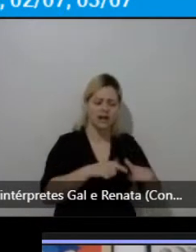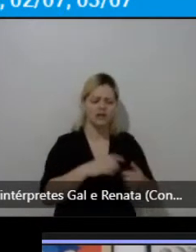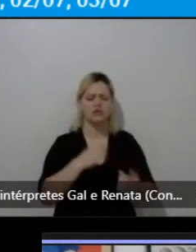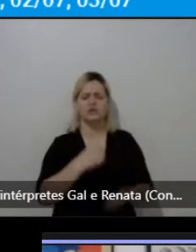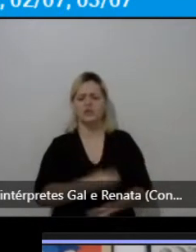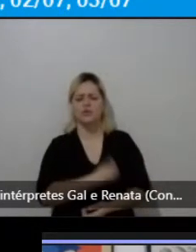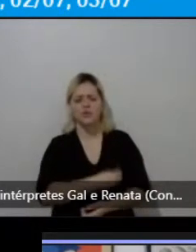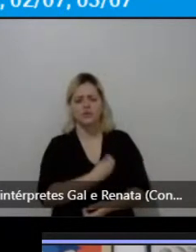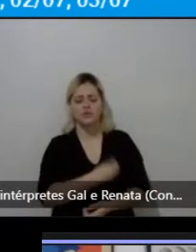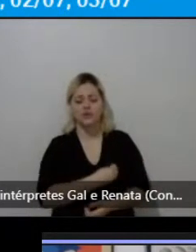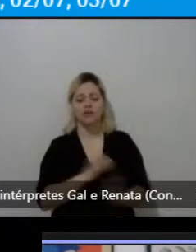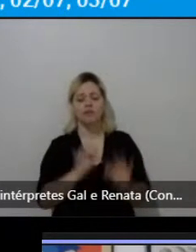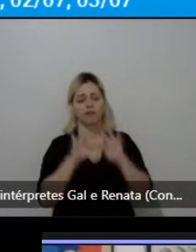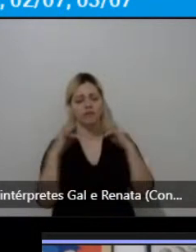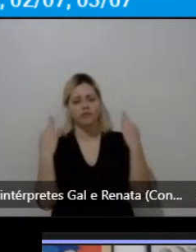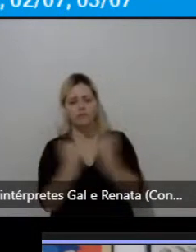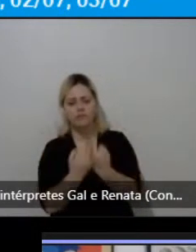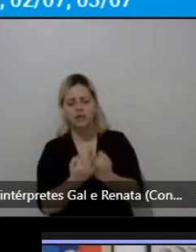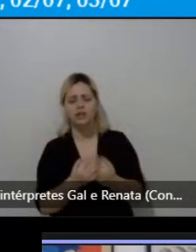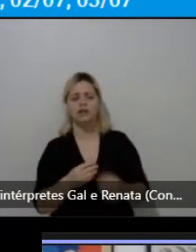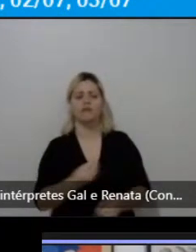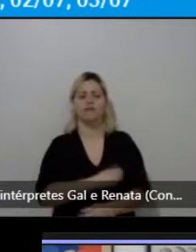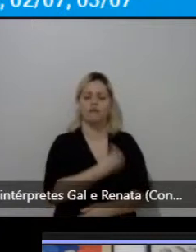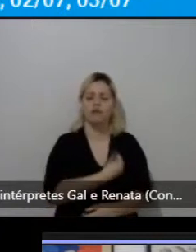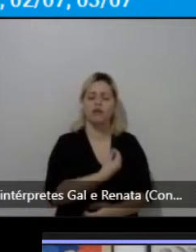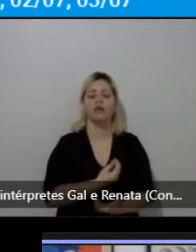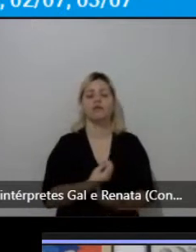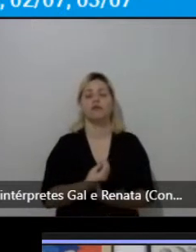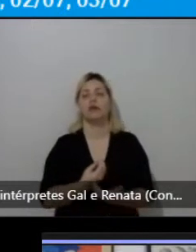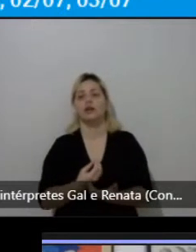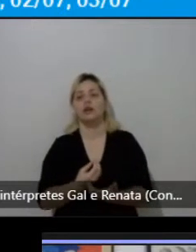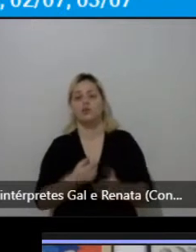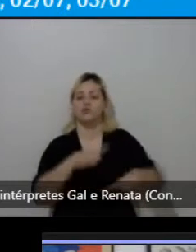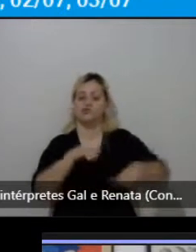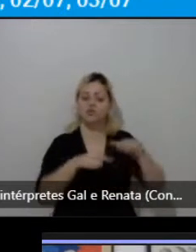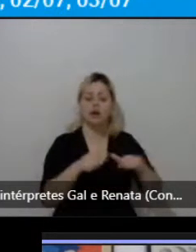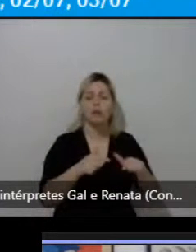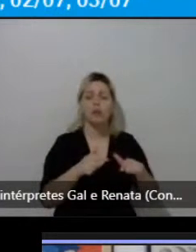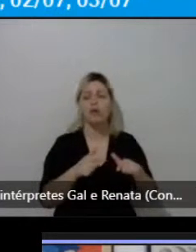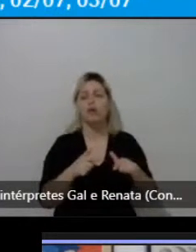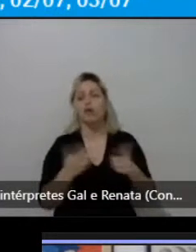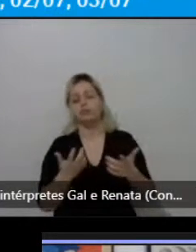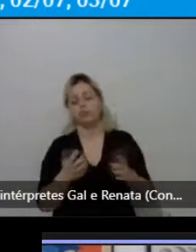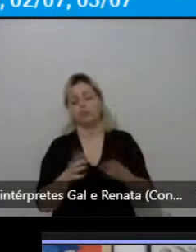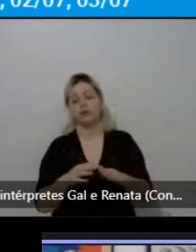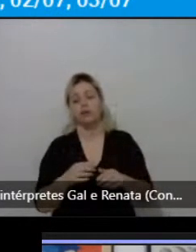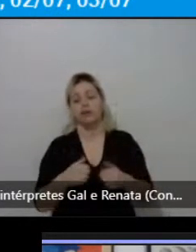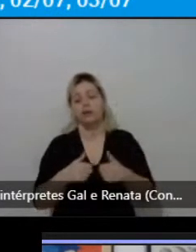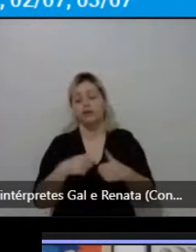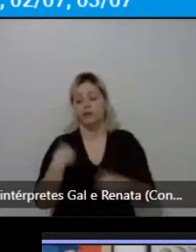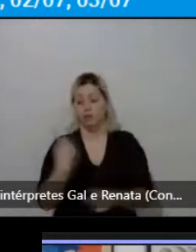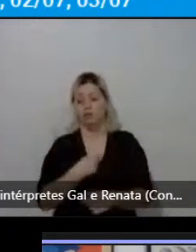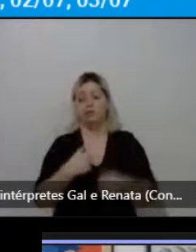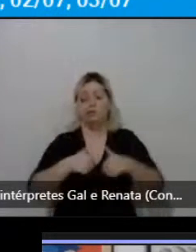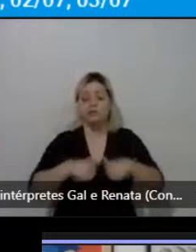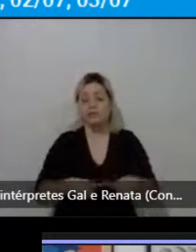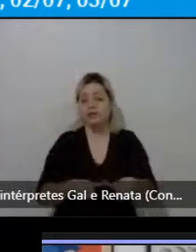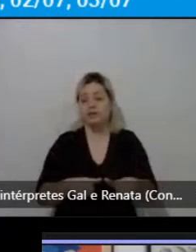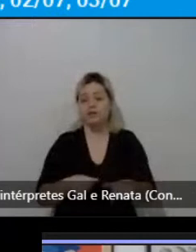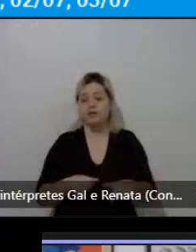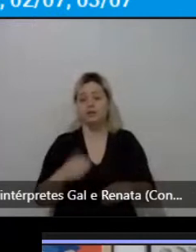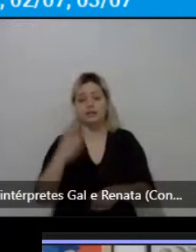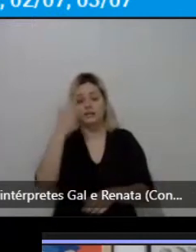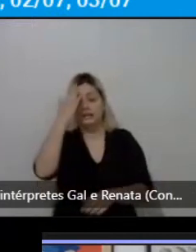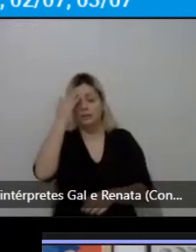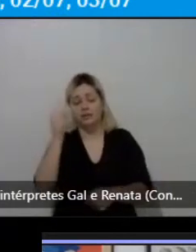nas suas relações em casa, na família, a gente fica sem ação, né? Não tem mais jeito.